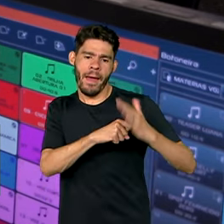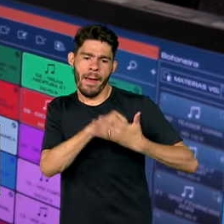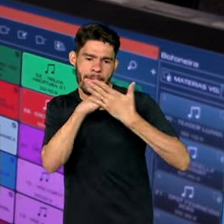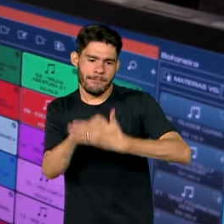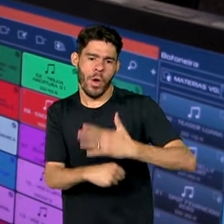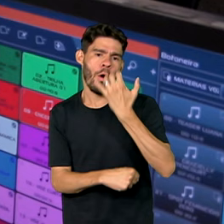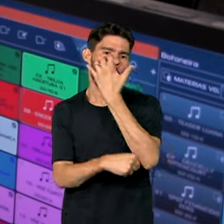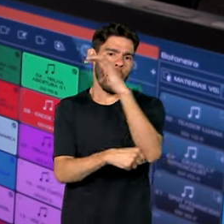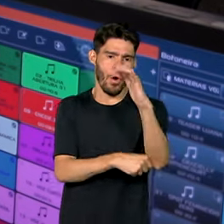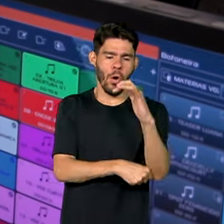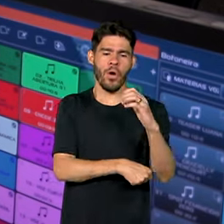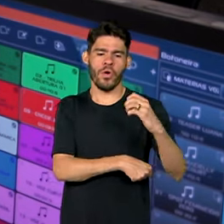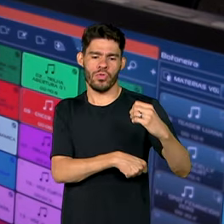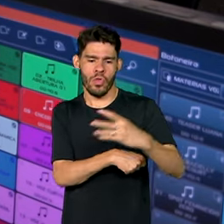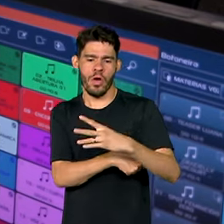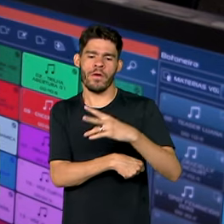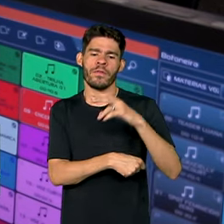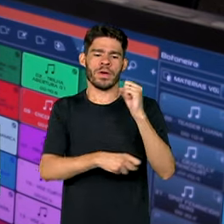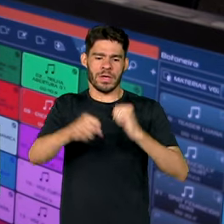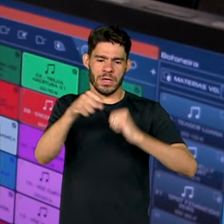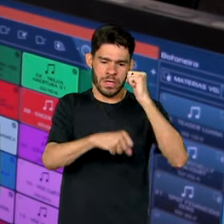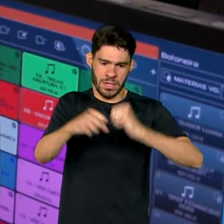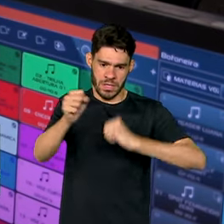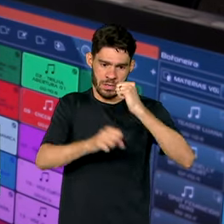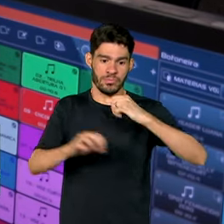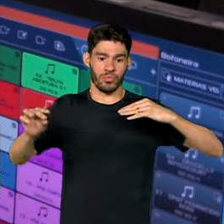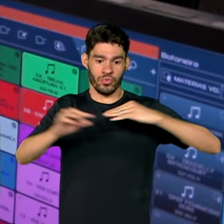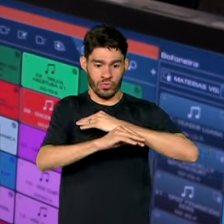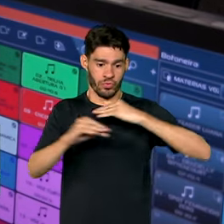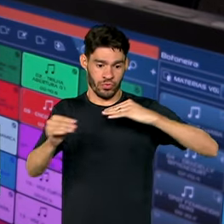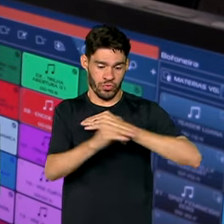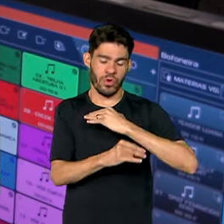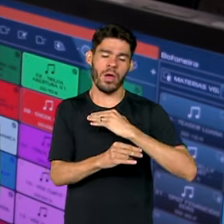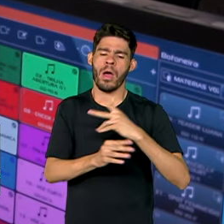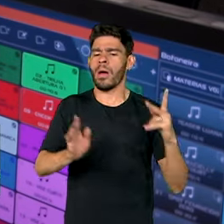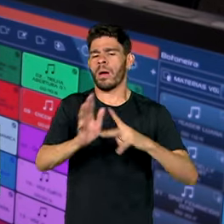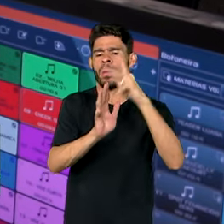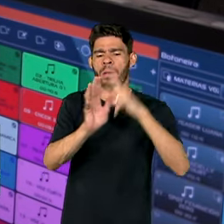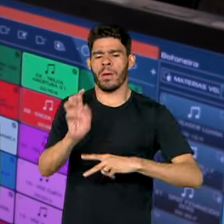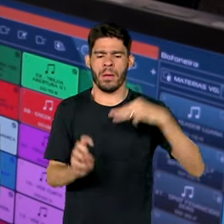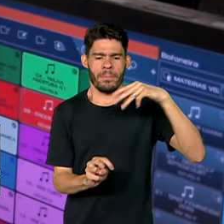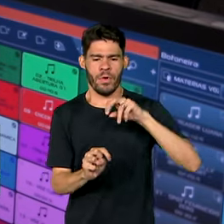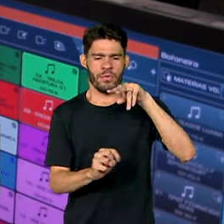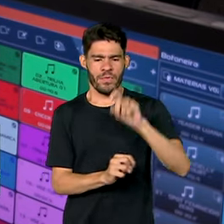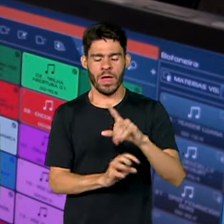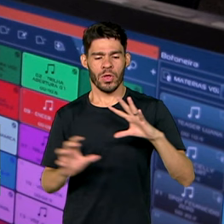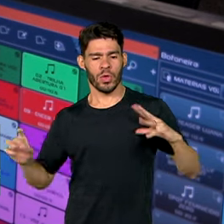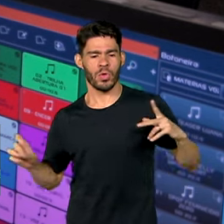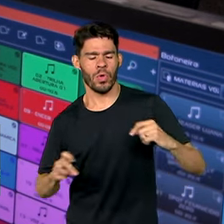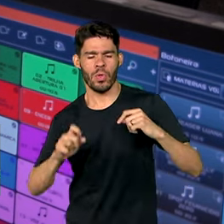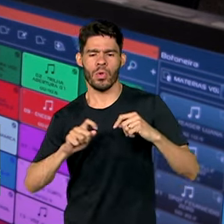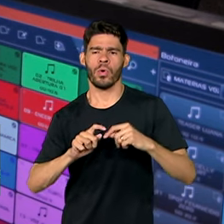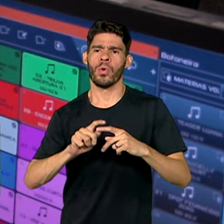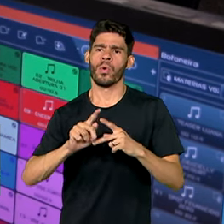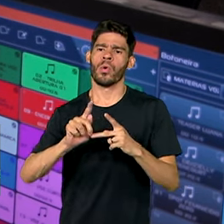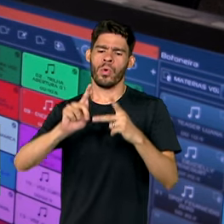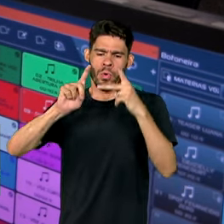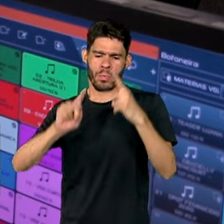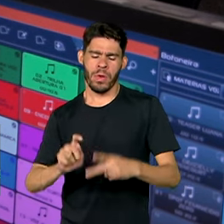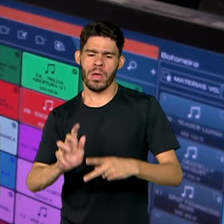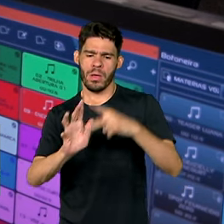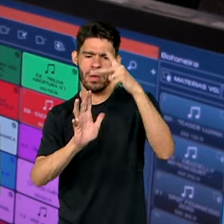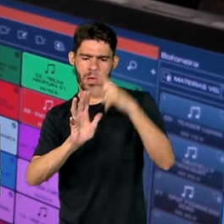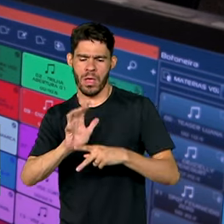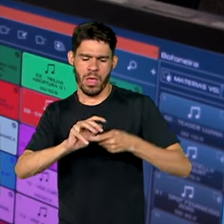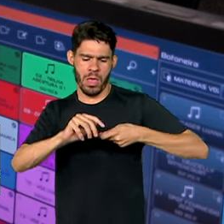indústria O Mover né na área de mobilidade e A Força Tarefa era assim tudo bem os programas os projetos estão aí como é que eles